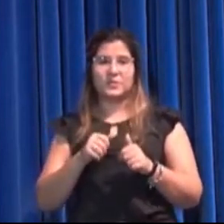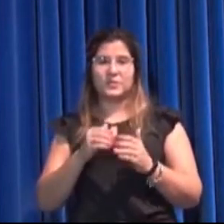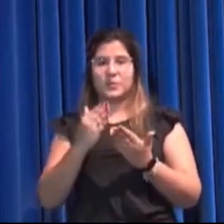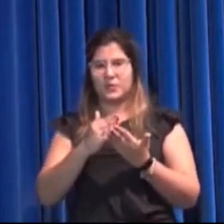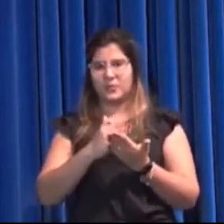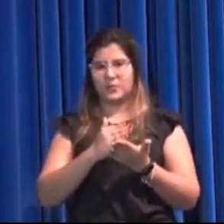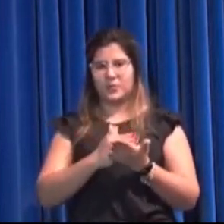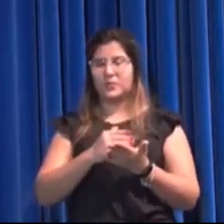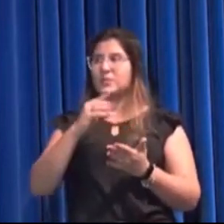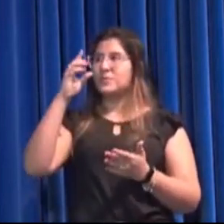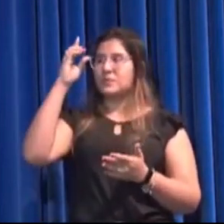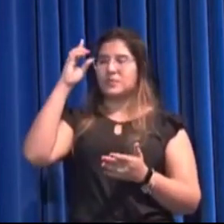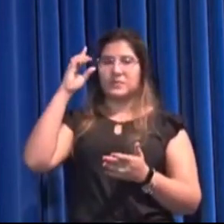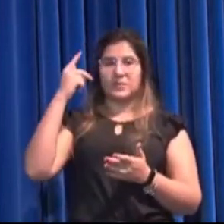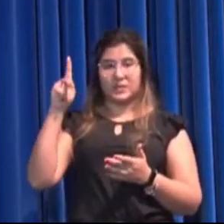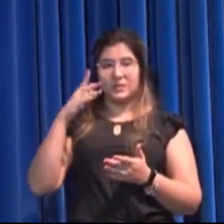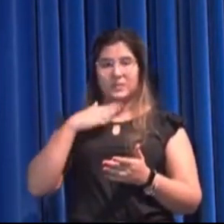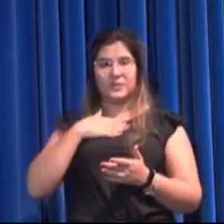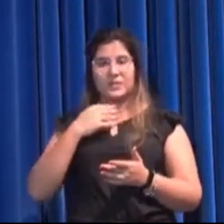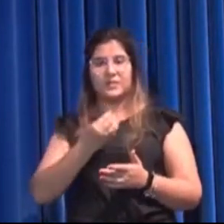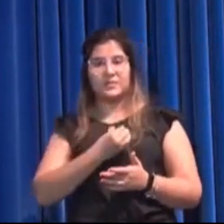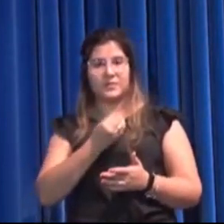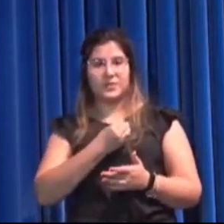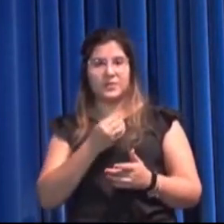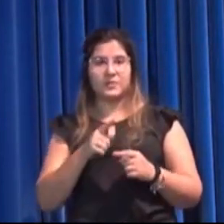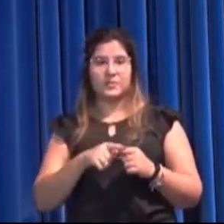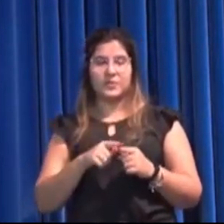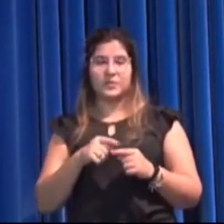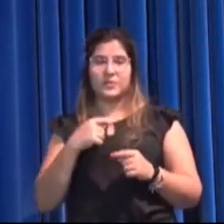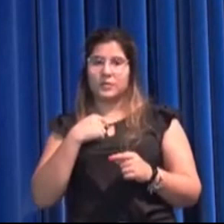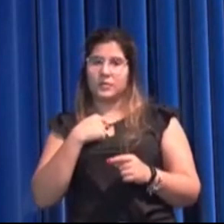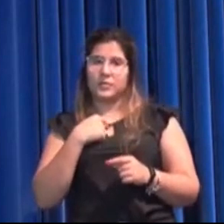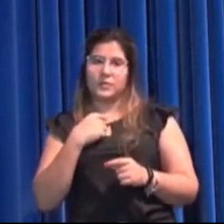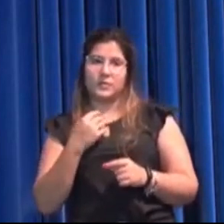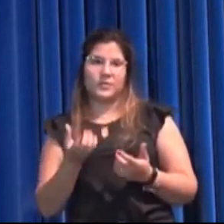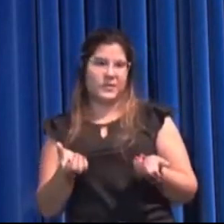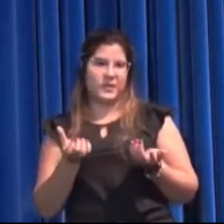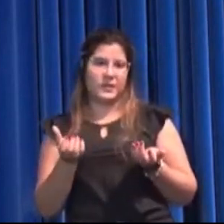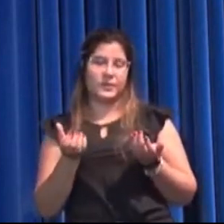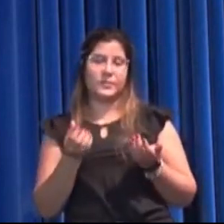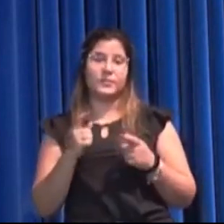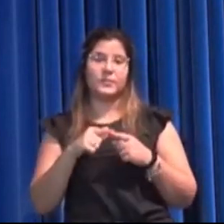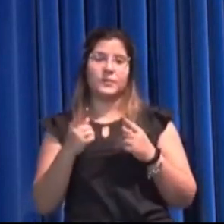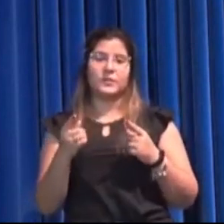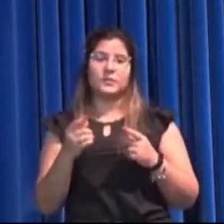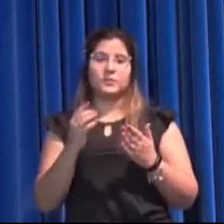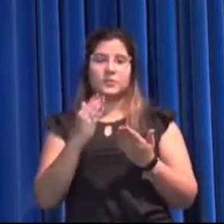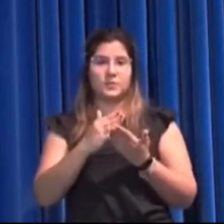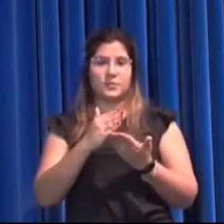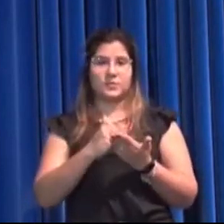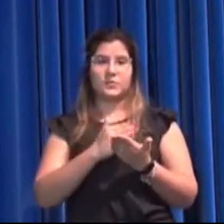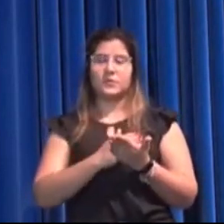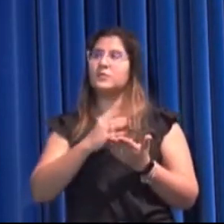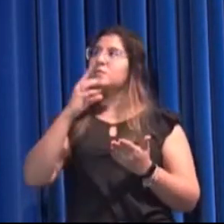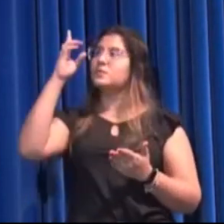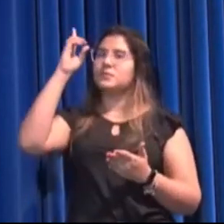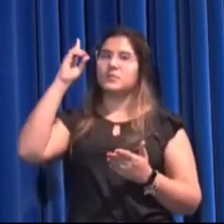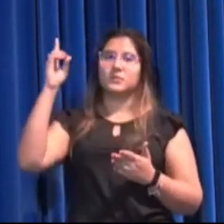vida porque eu quero. Mas ele vai fazer o propósito dele que é muito melhor do que eu quero, do que a minha